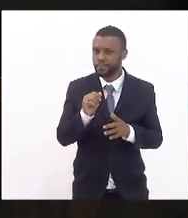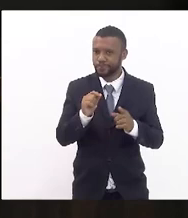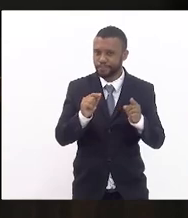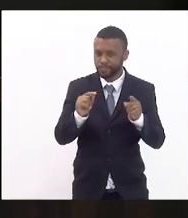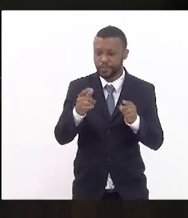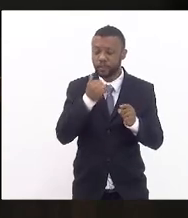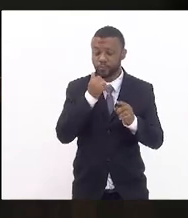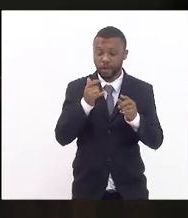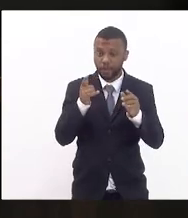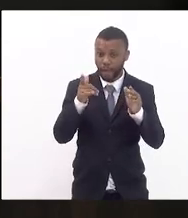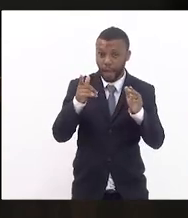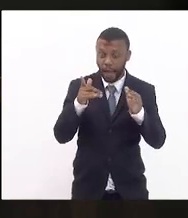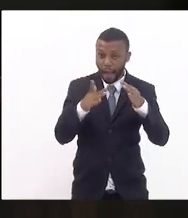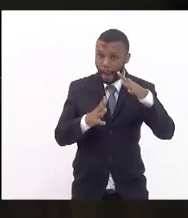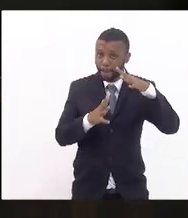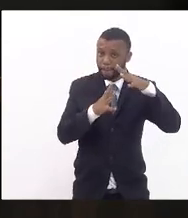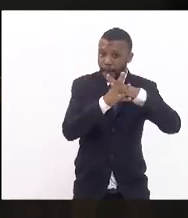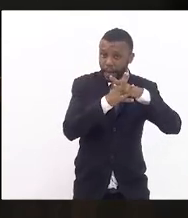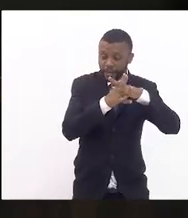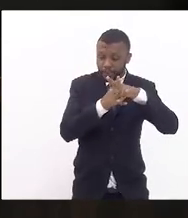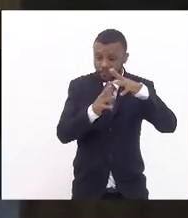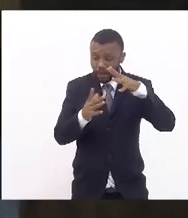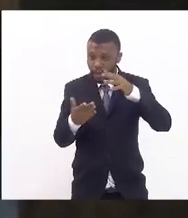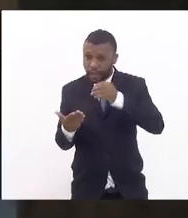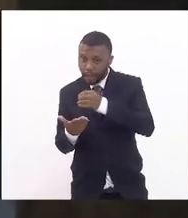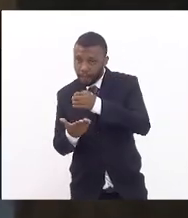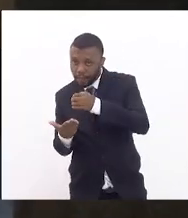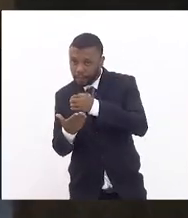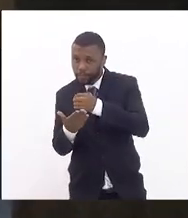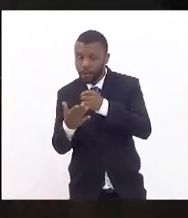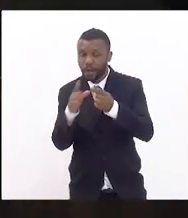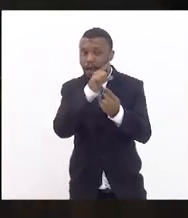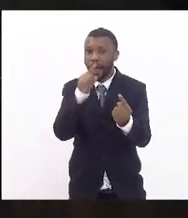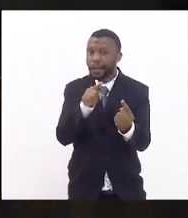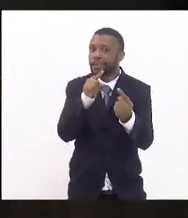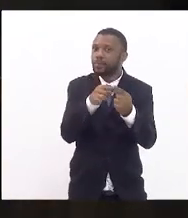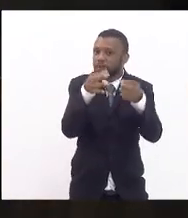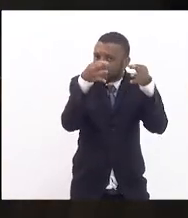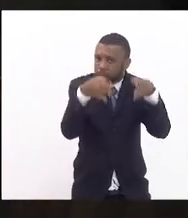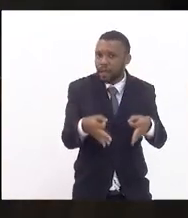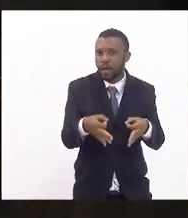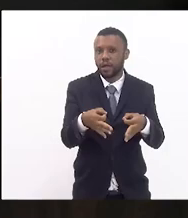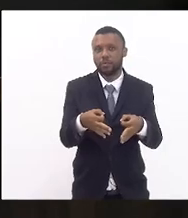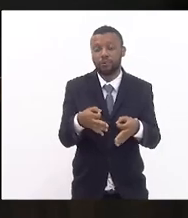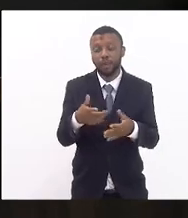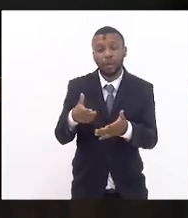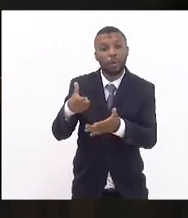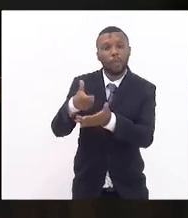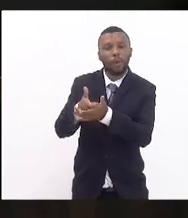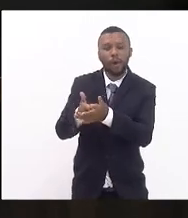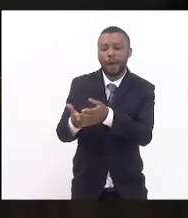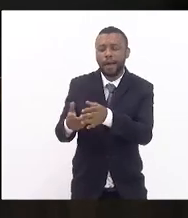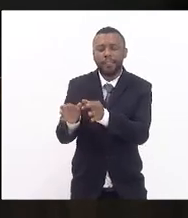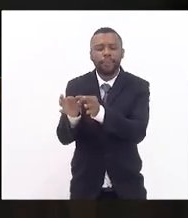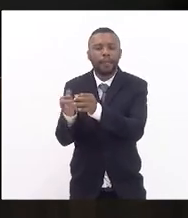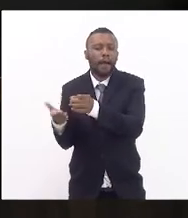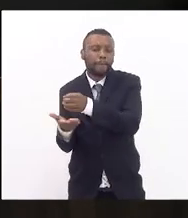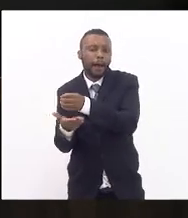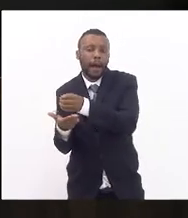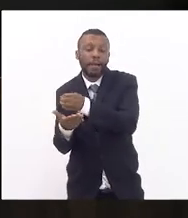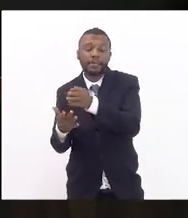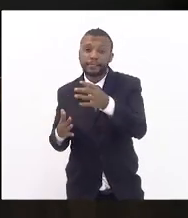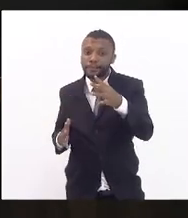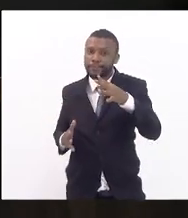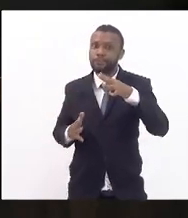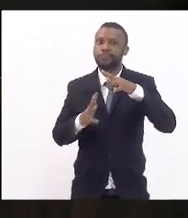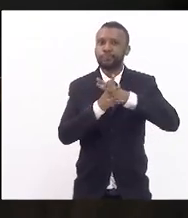entre a máxima e a mínima, é acertar na mosca. Ele comprou na baixa e vendeu na alta. Mas quando ele consegue comprar no mínimo